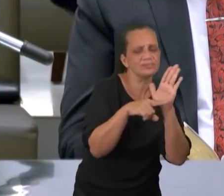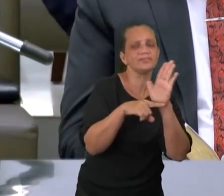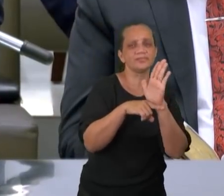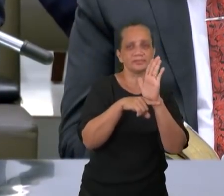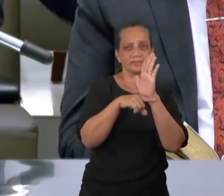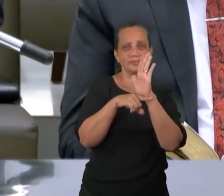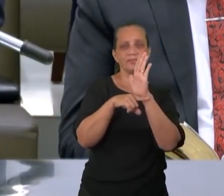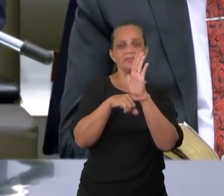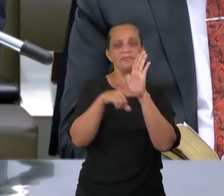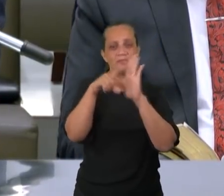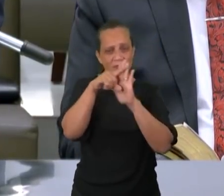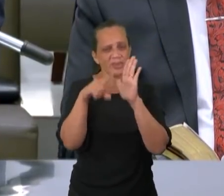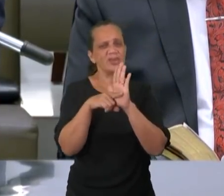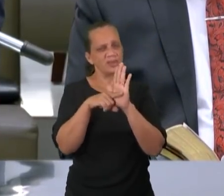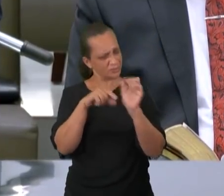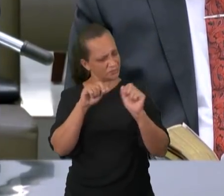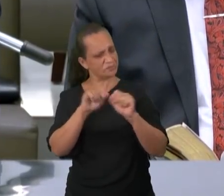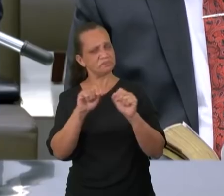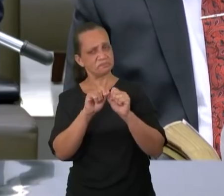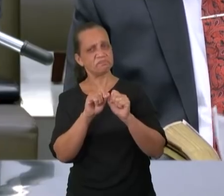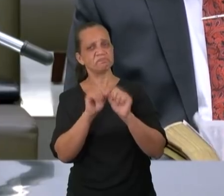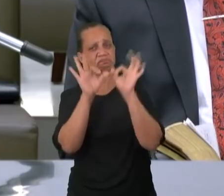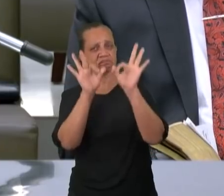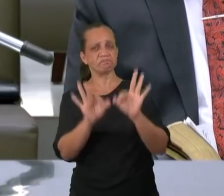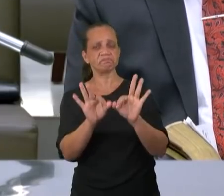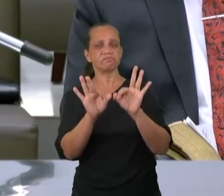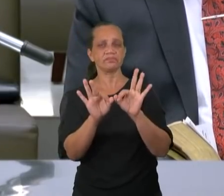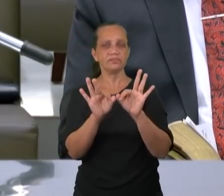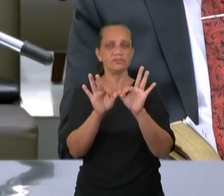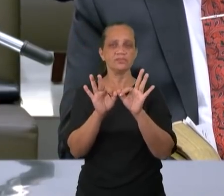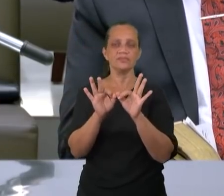E o plano foi colocado em execução.